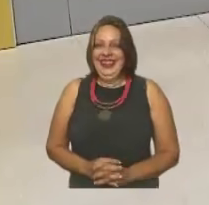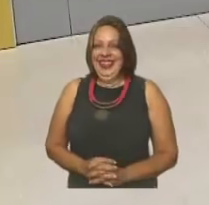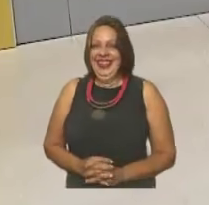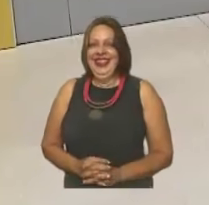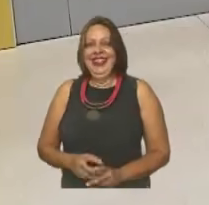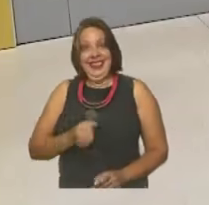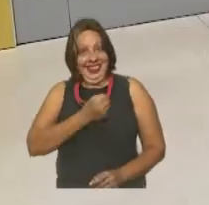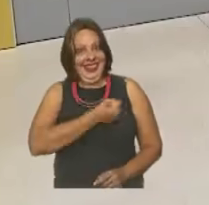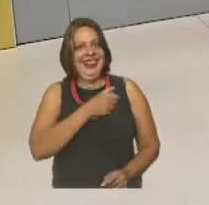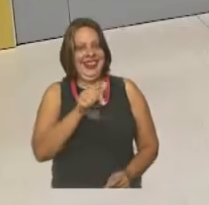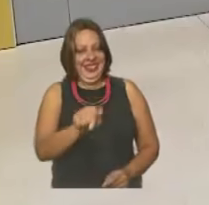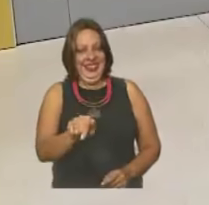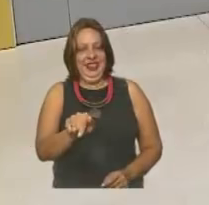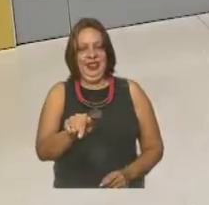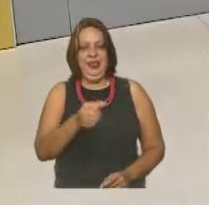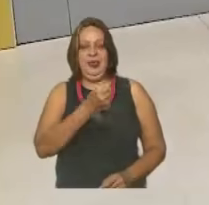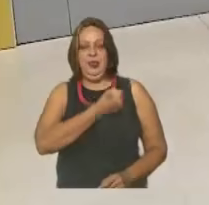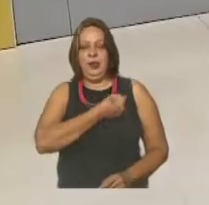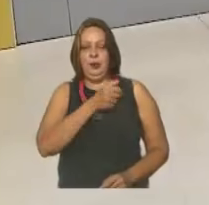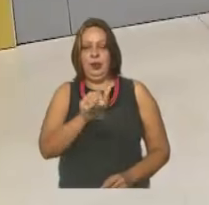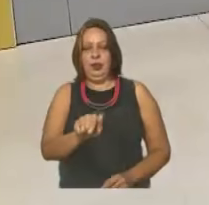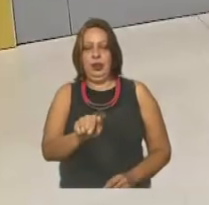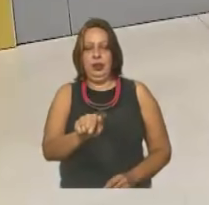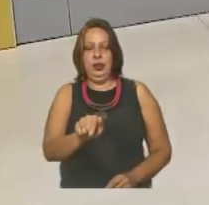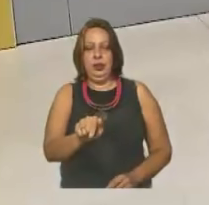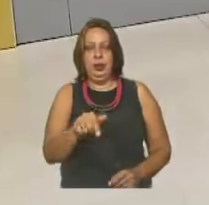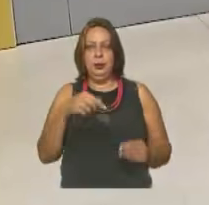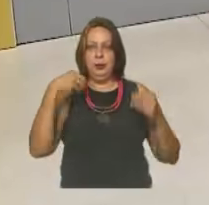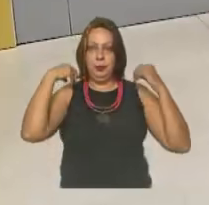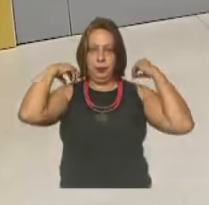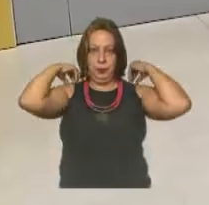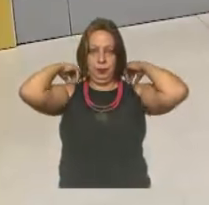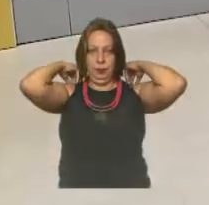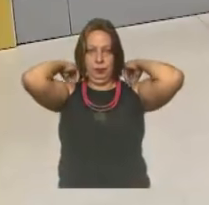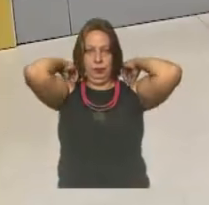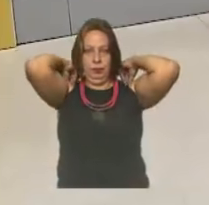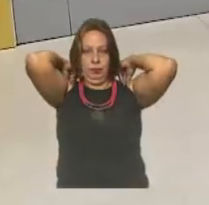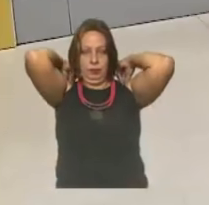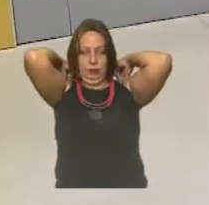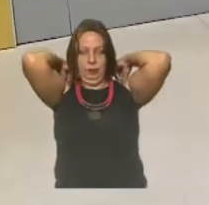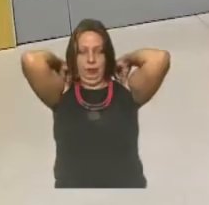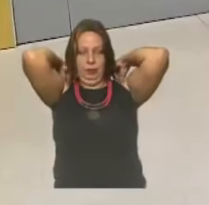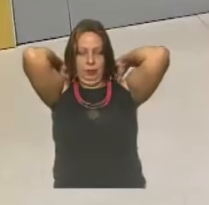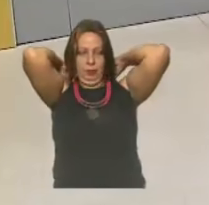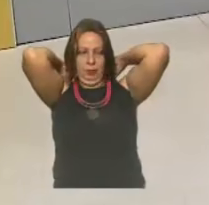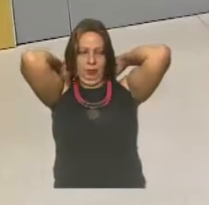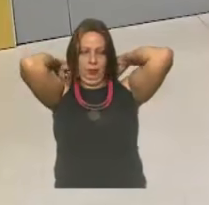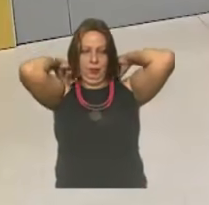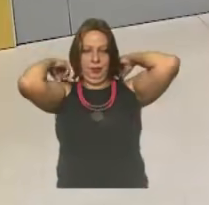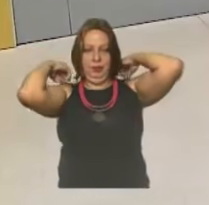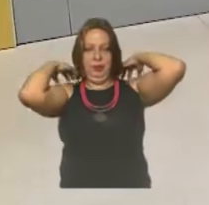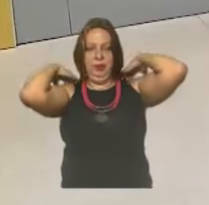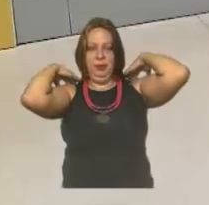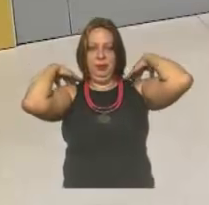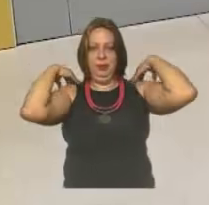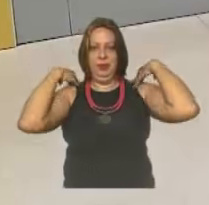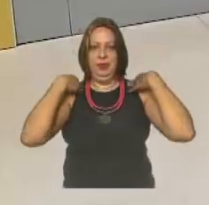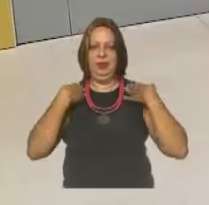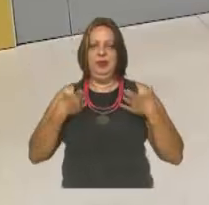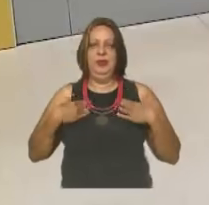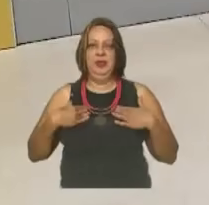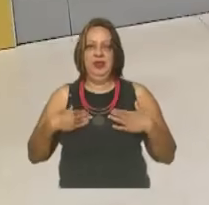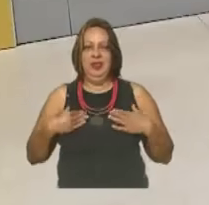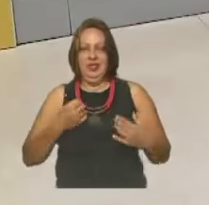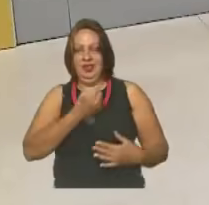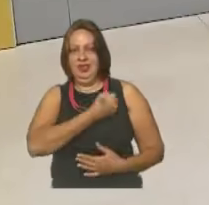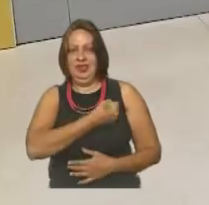Número 15, número 7, Beth, olha o 7. 7 que combina com a Beth, 23 agora,